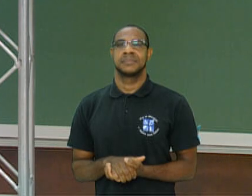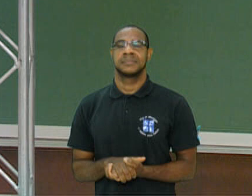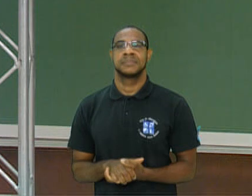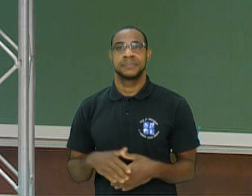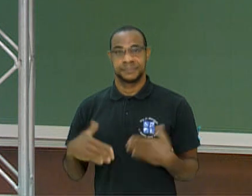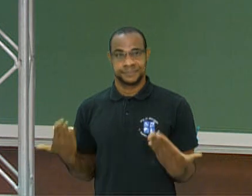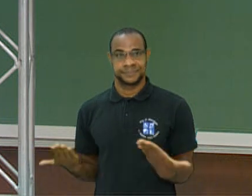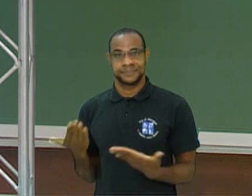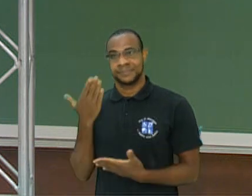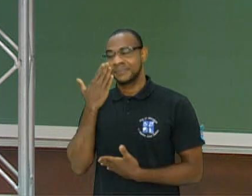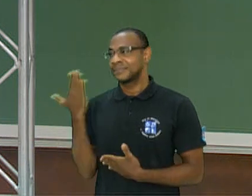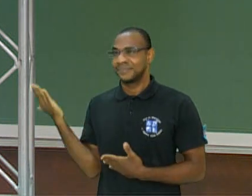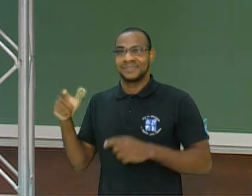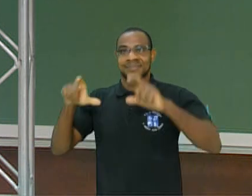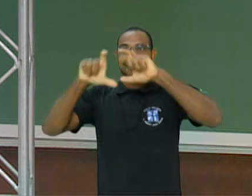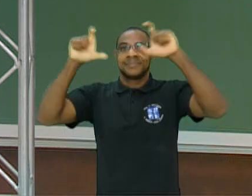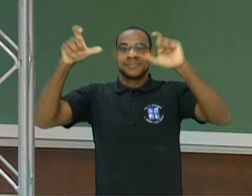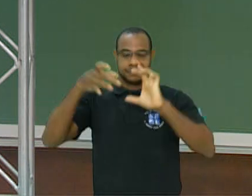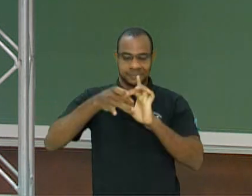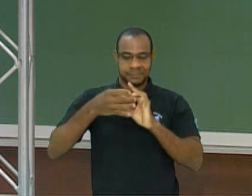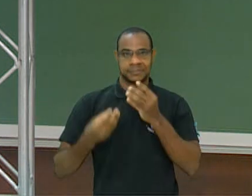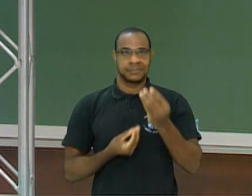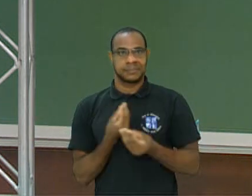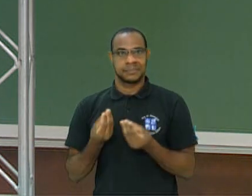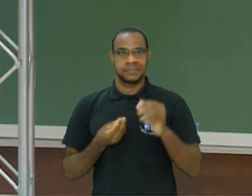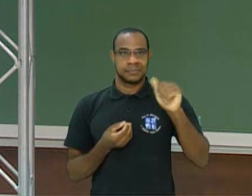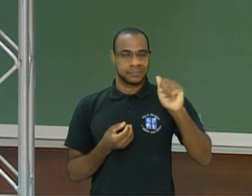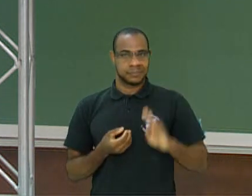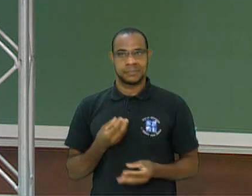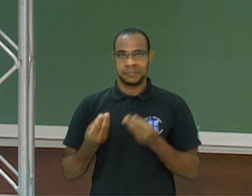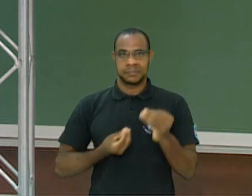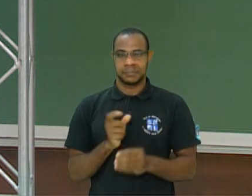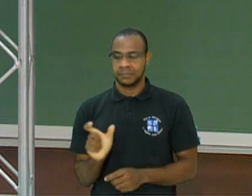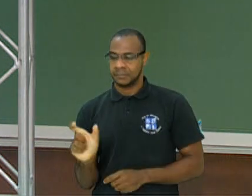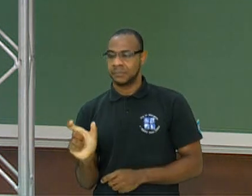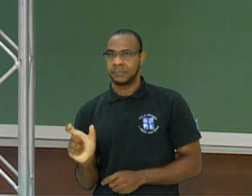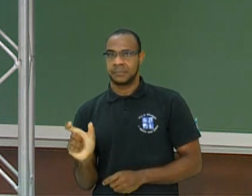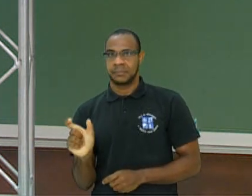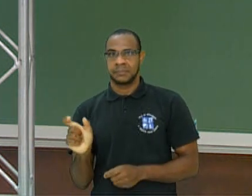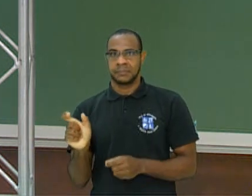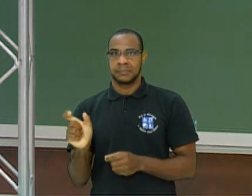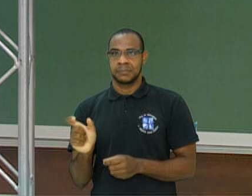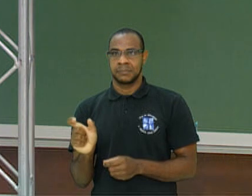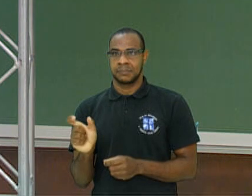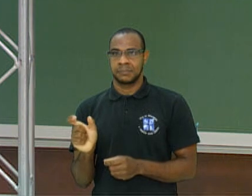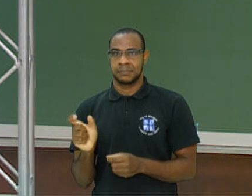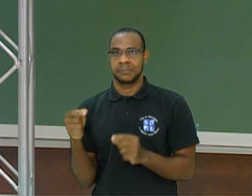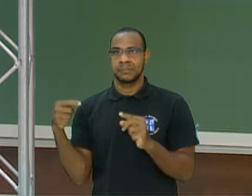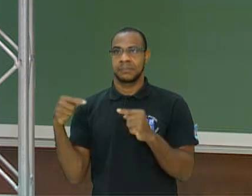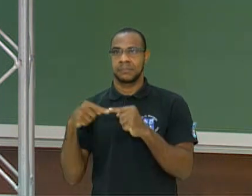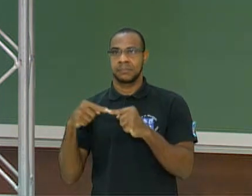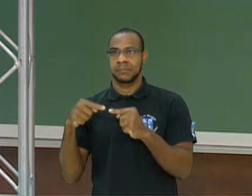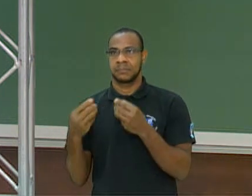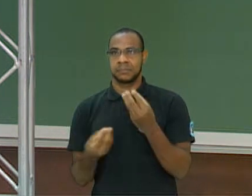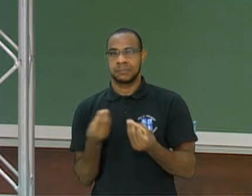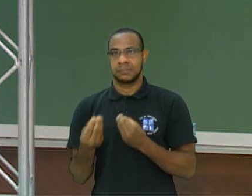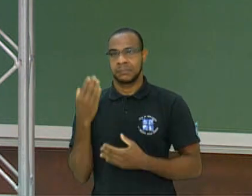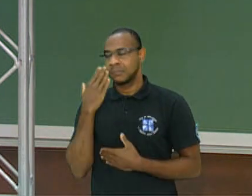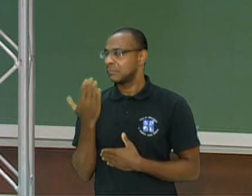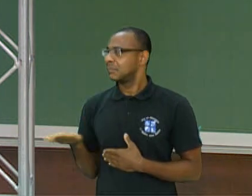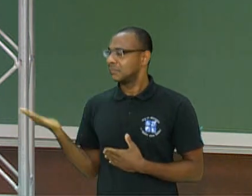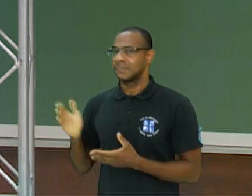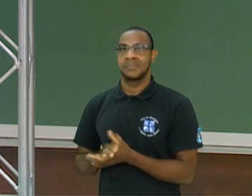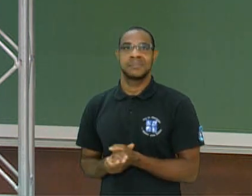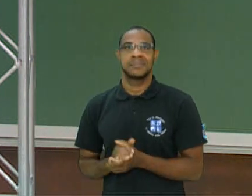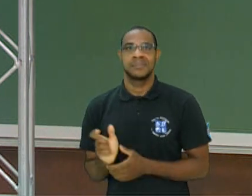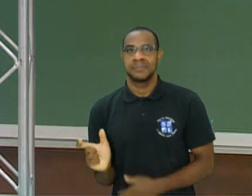De acordo com o nosso fragmento, Oprah is the best known for host her own program TV show. Então, ela ficou